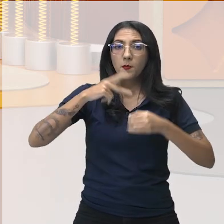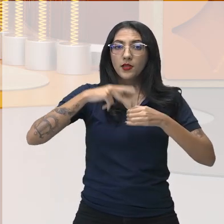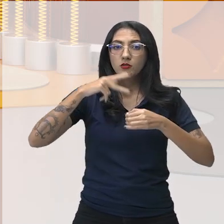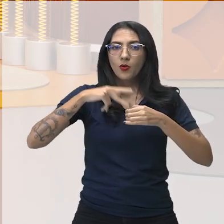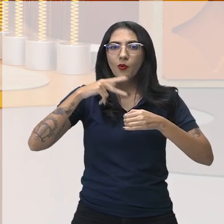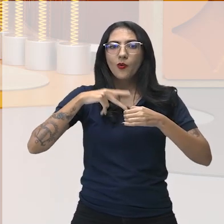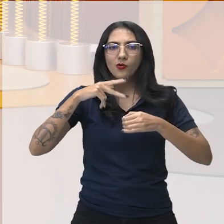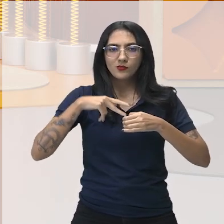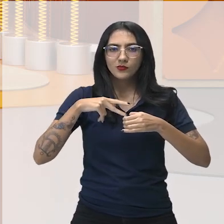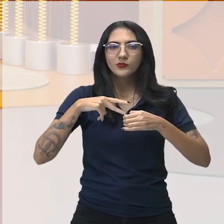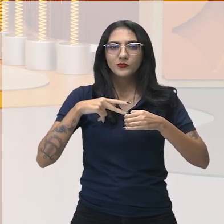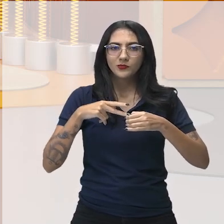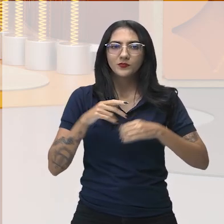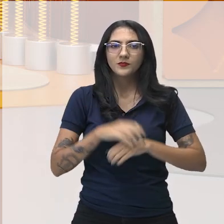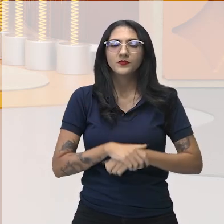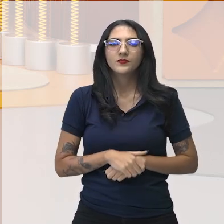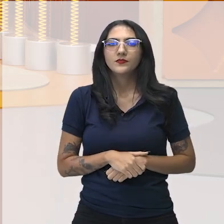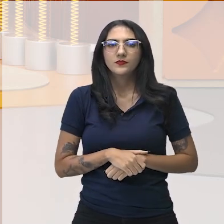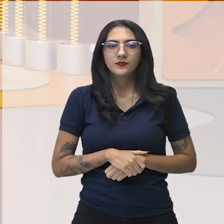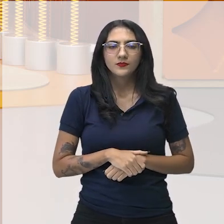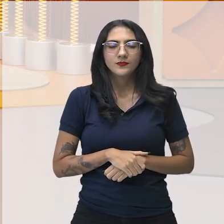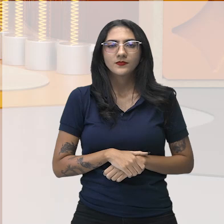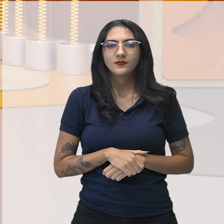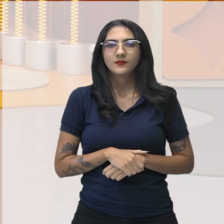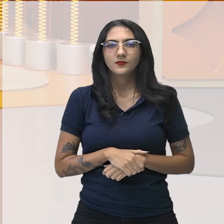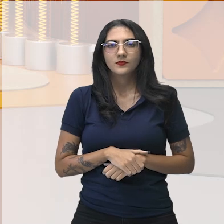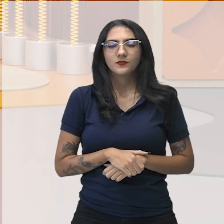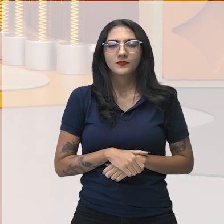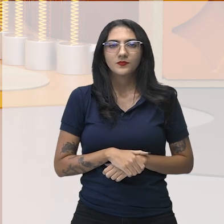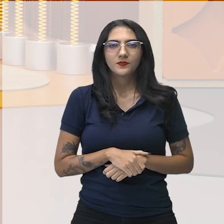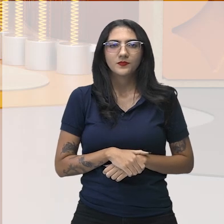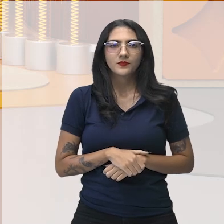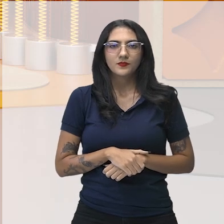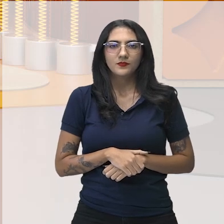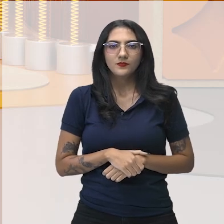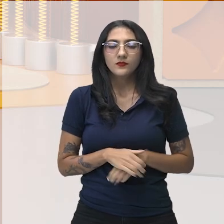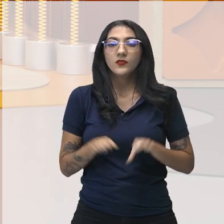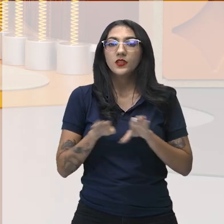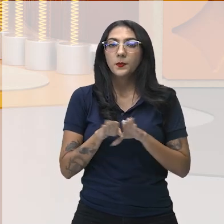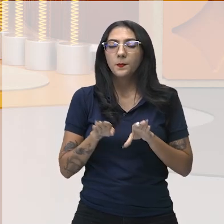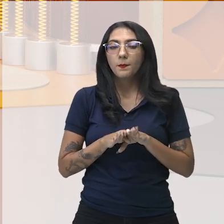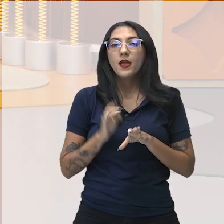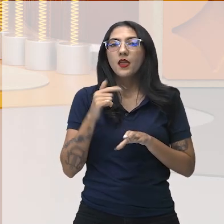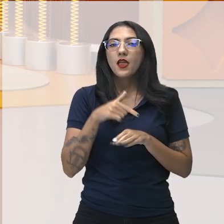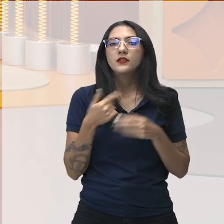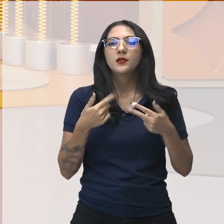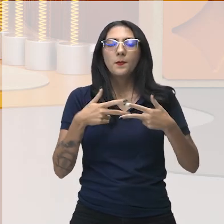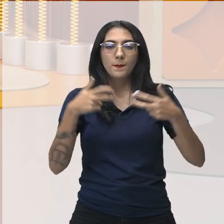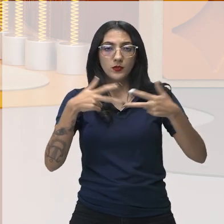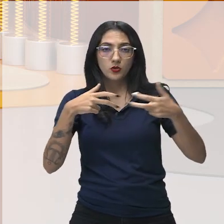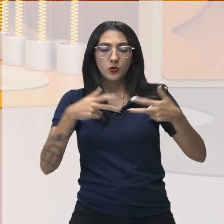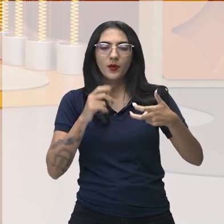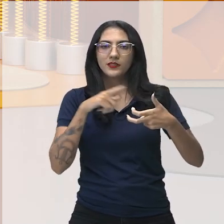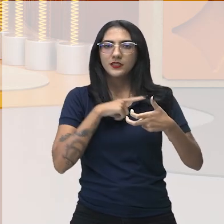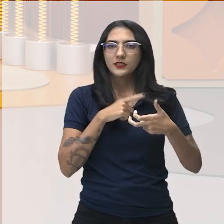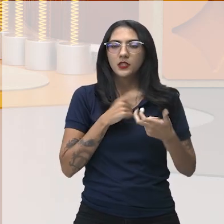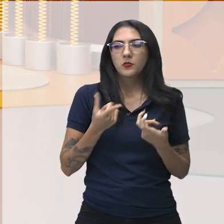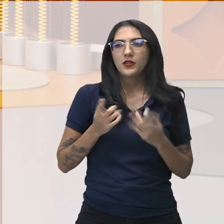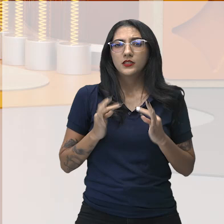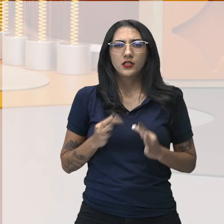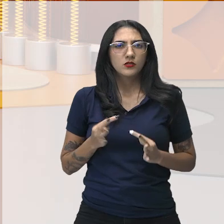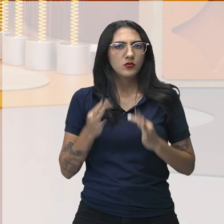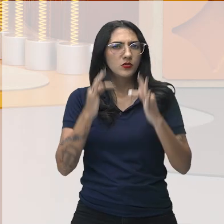podem observar aqui na informação. Além disso, a Petrobras ela tem uma tecnologia, né, que